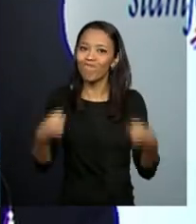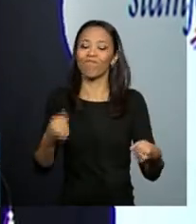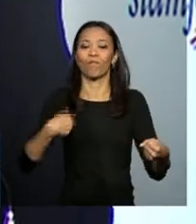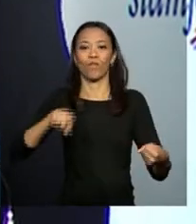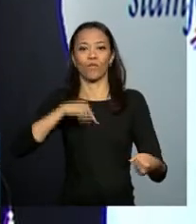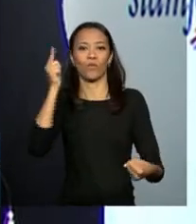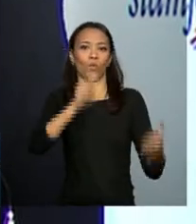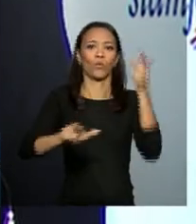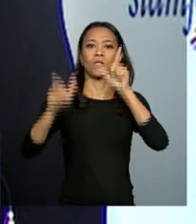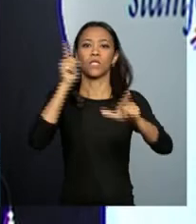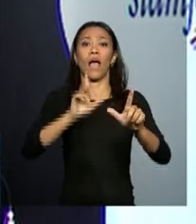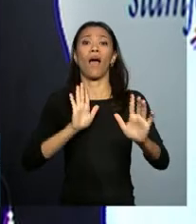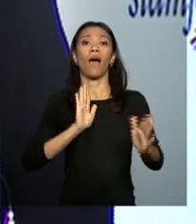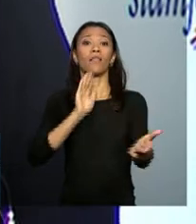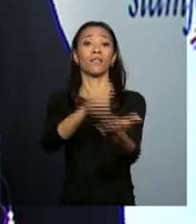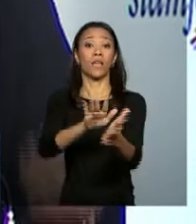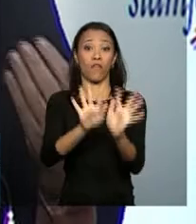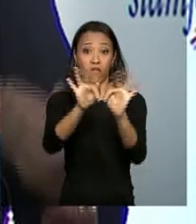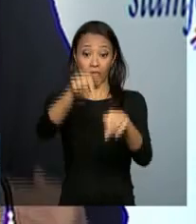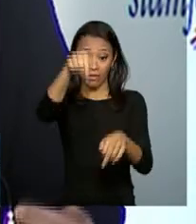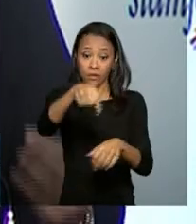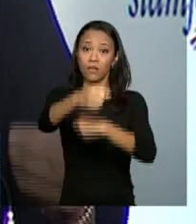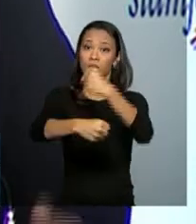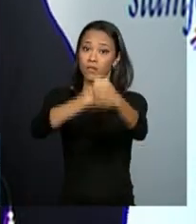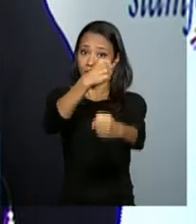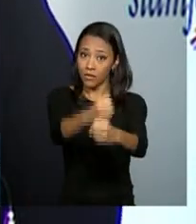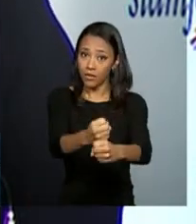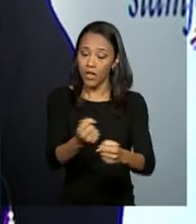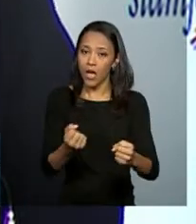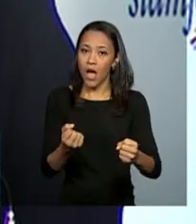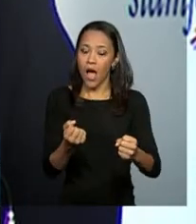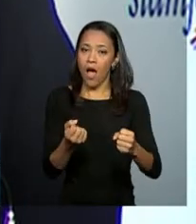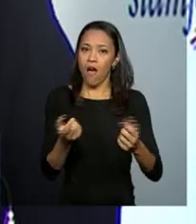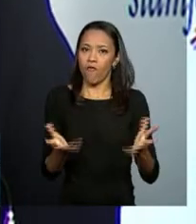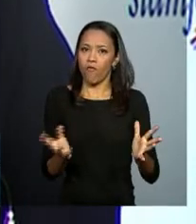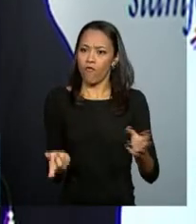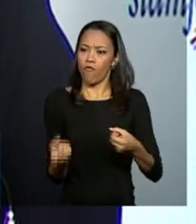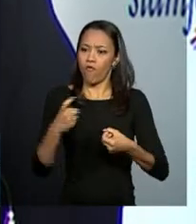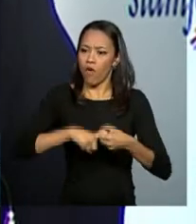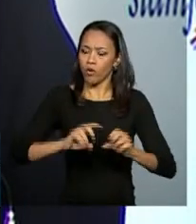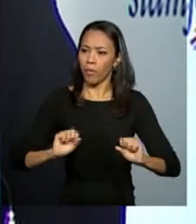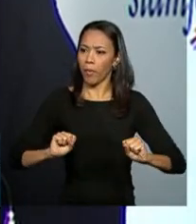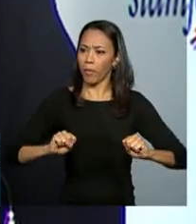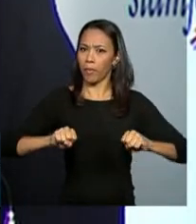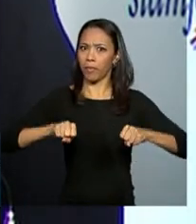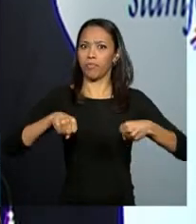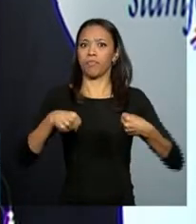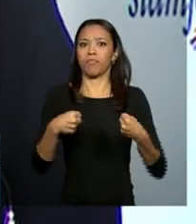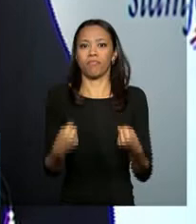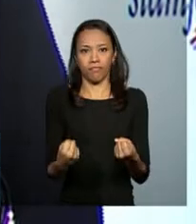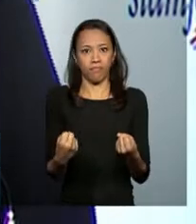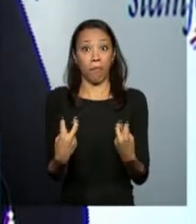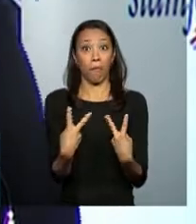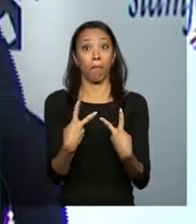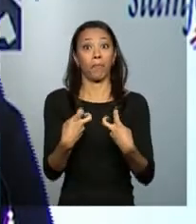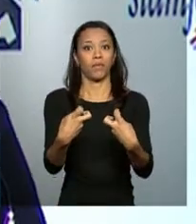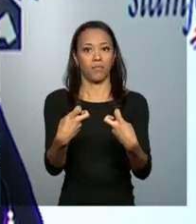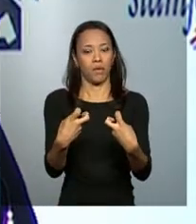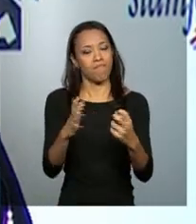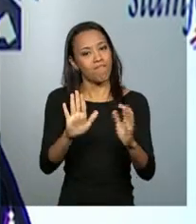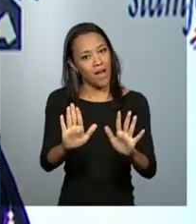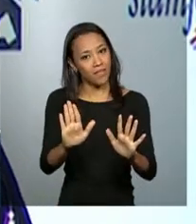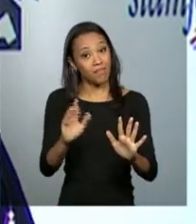alcance para que até o final desse ano os sinais de recuperação já comecem a aparecer. Mas, para